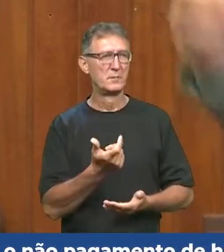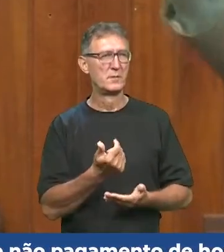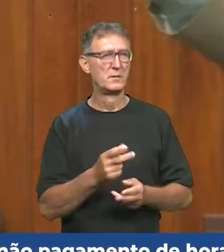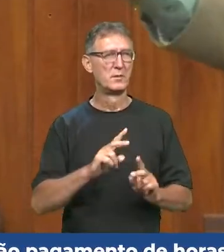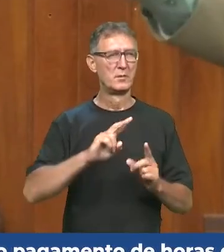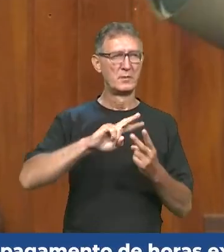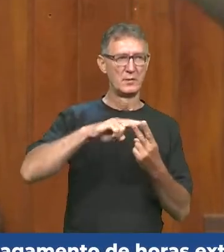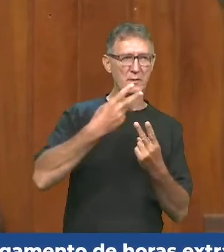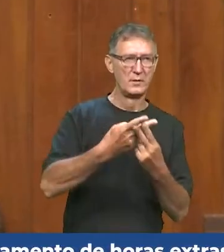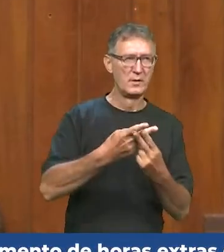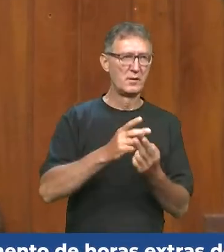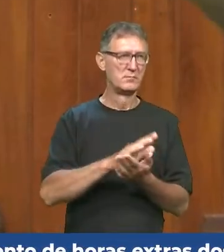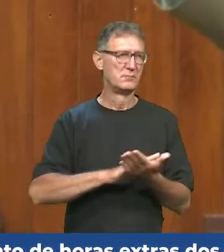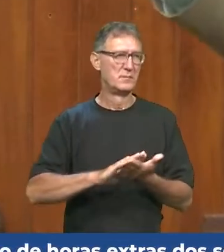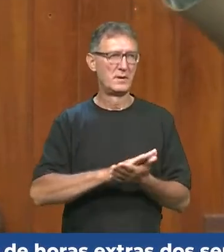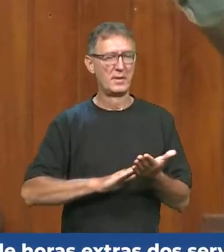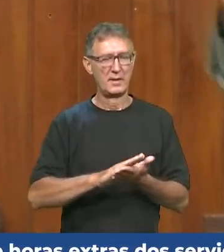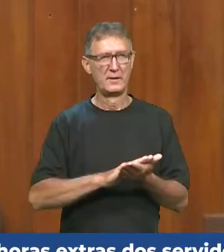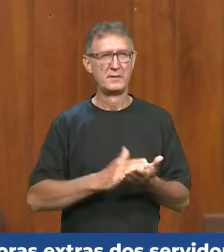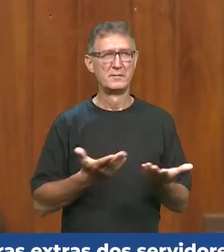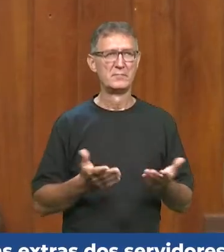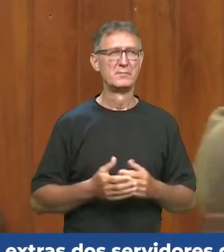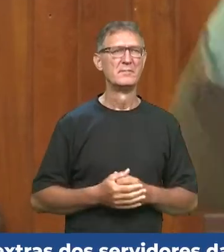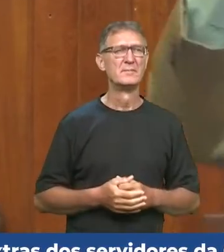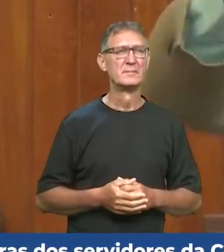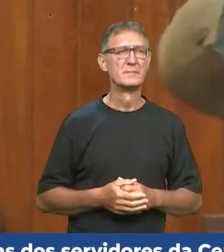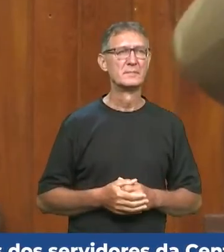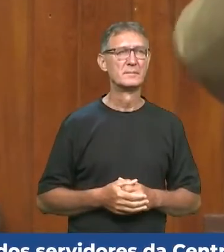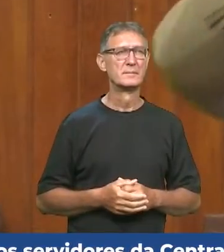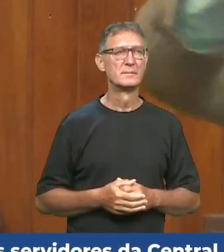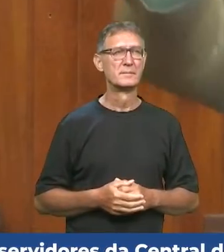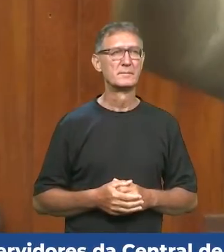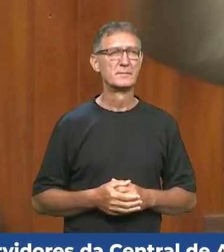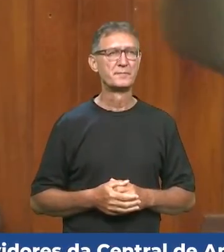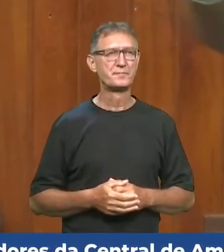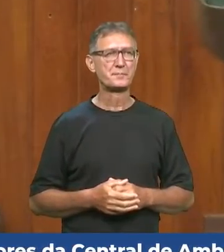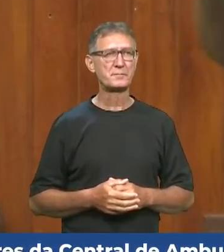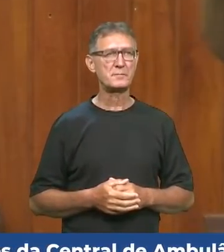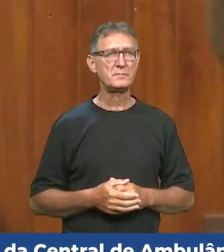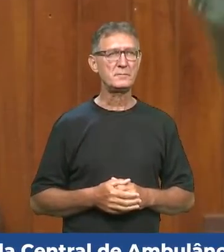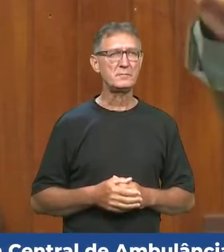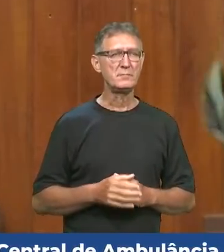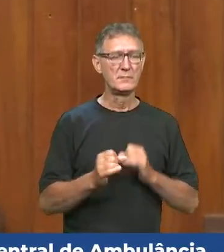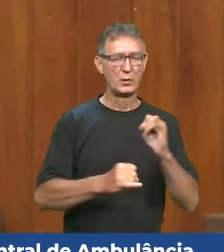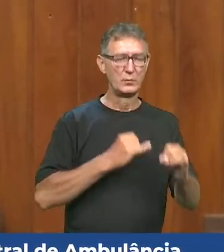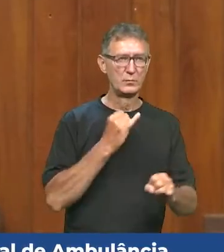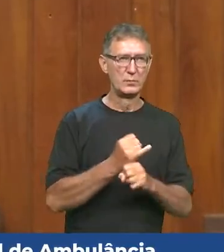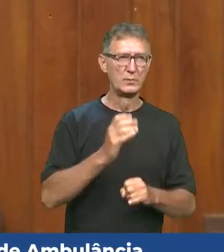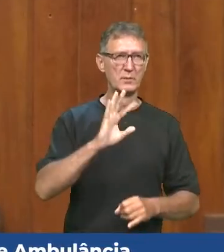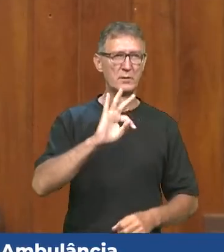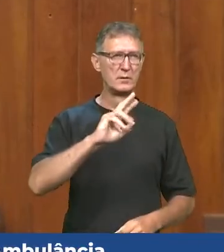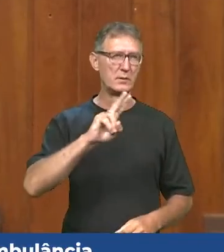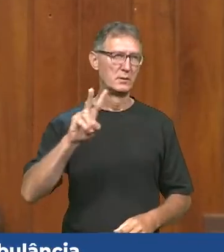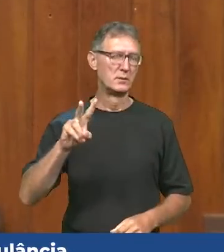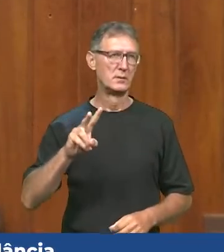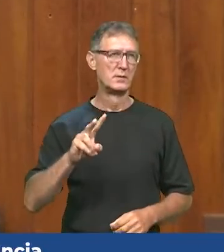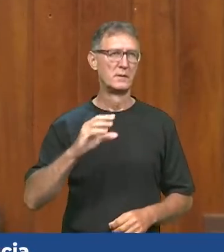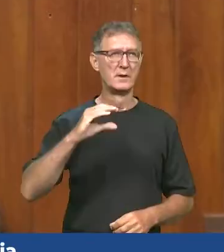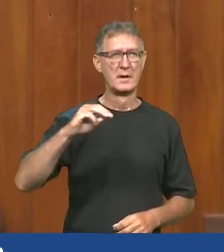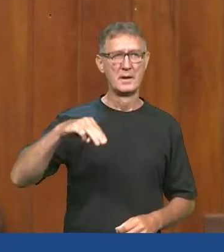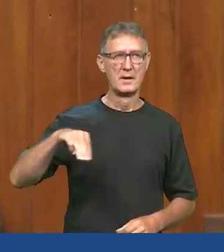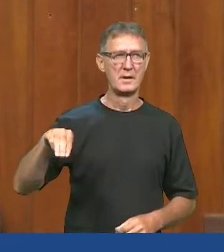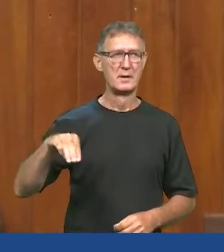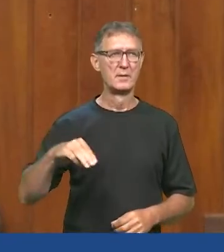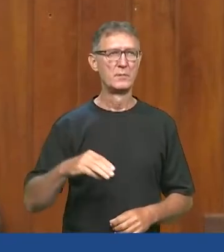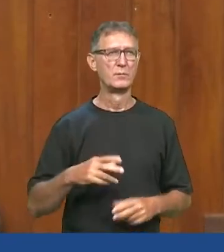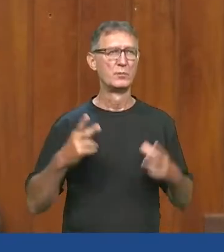E nós sabemos, vereador presidente Galete, nobres pares, população que nos assiste pela TV Câmara, que